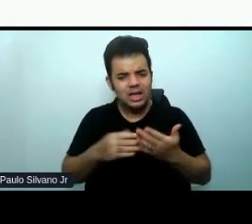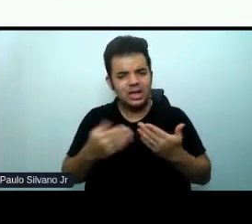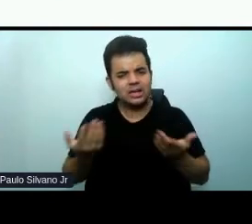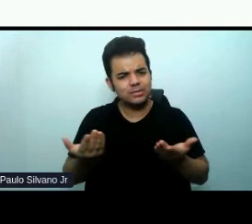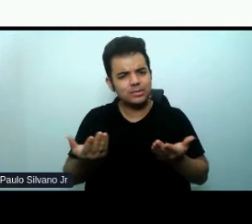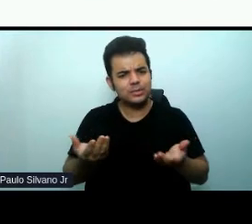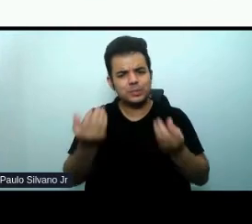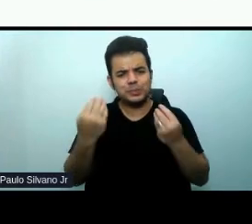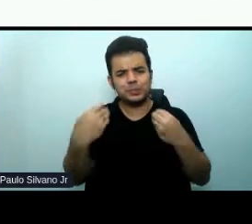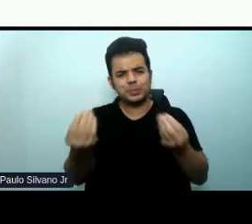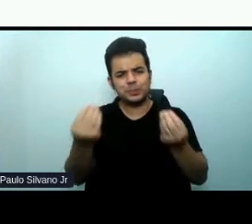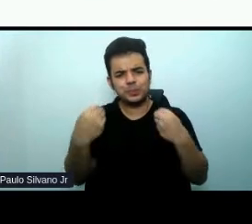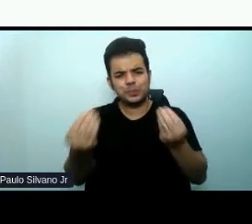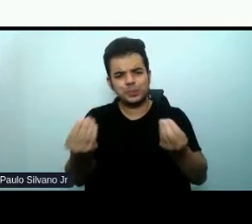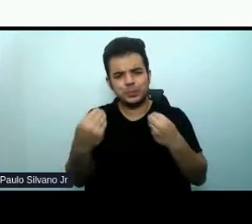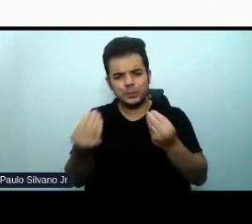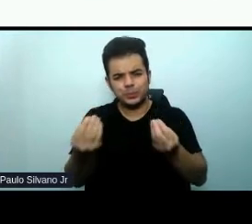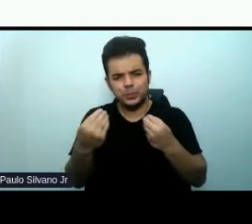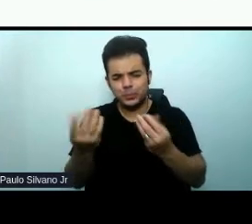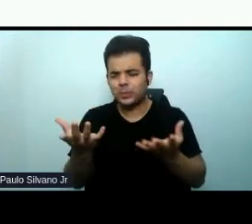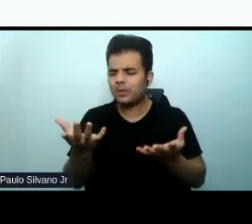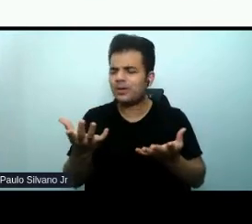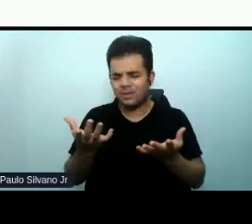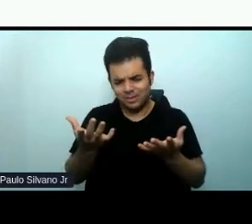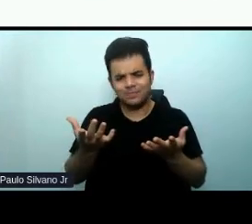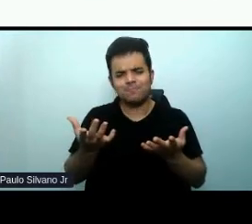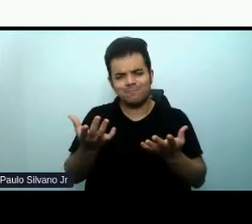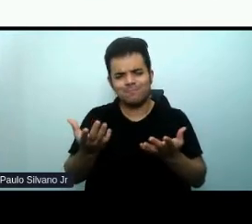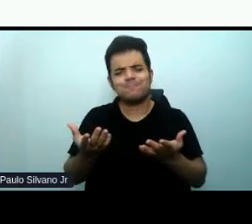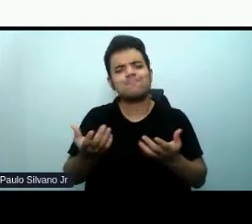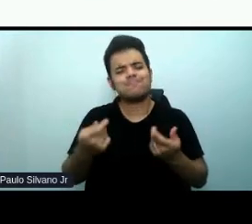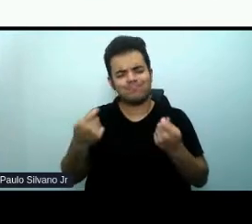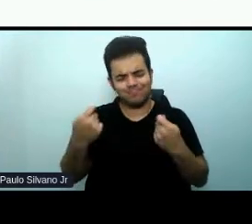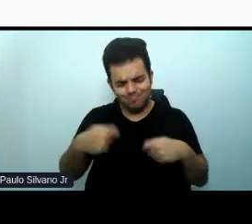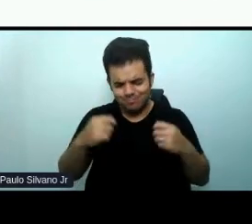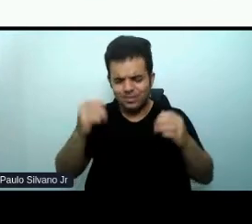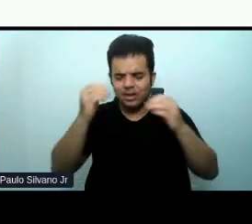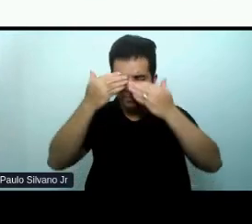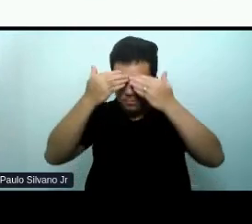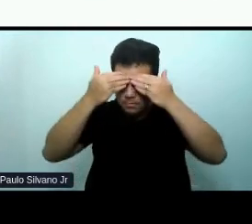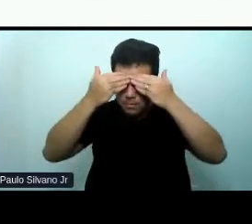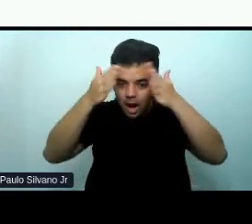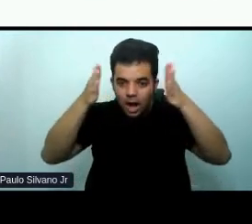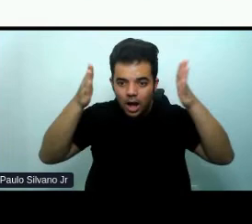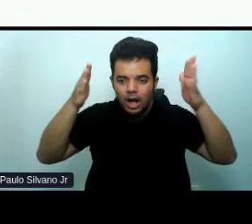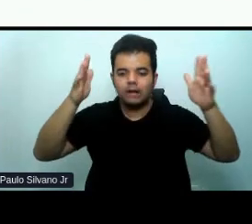um absurdo. O negócio, eles deveriam